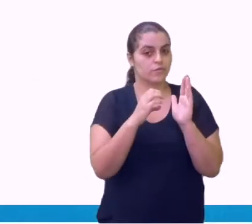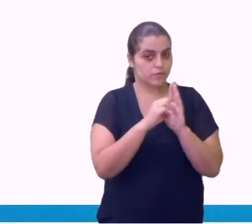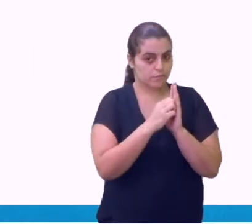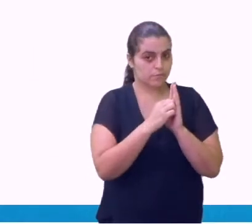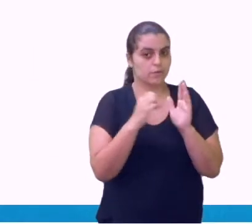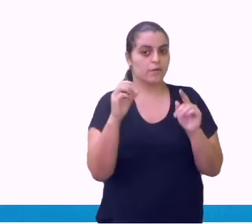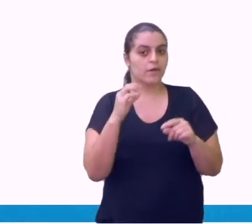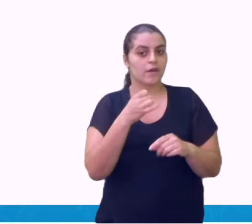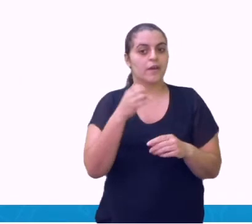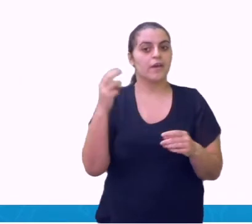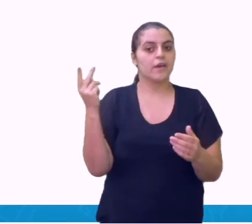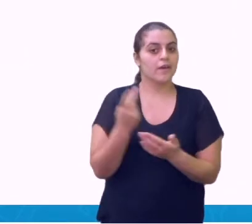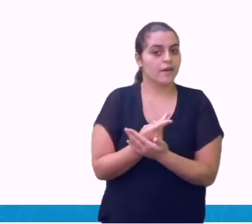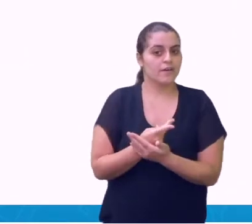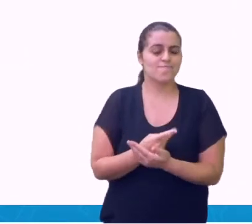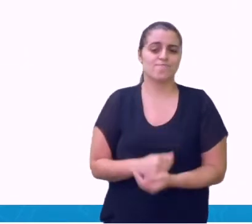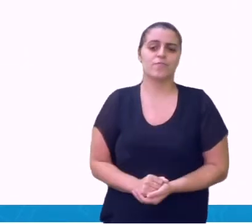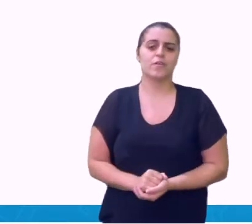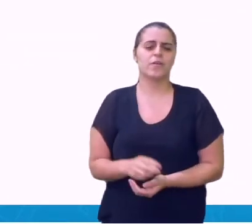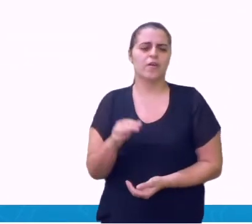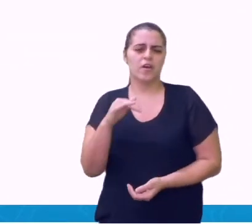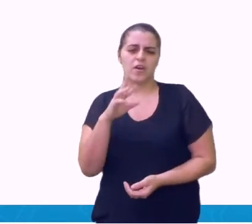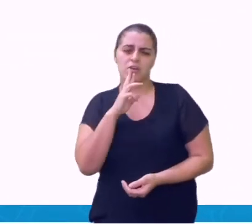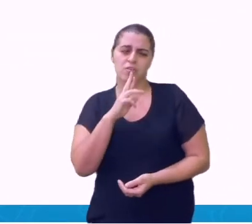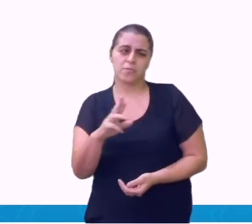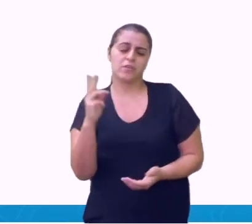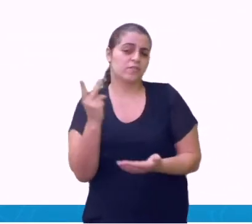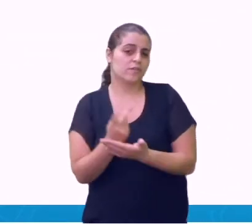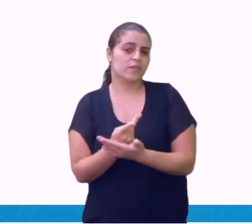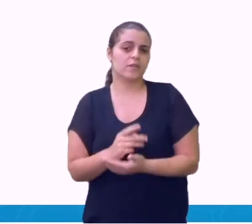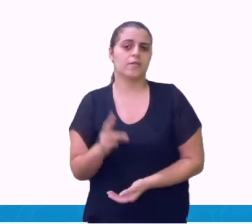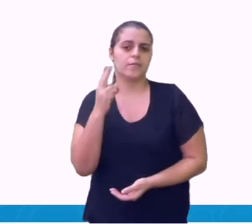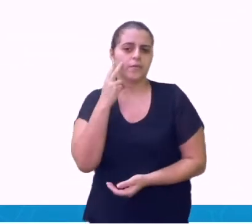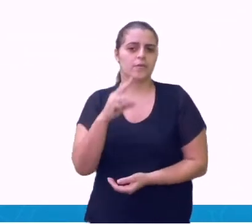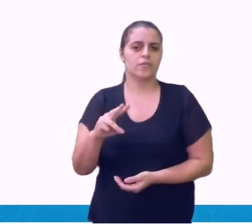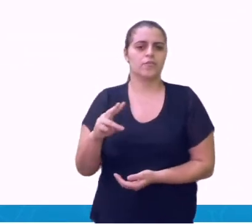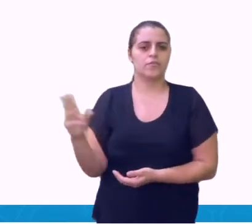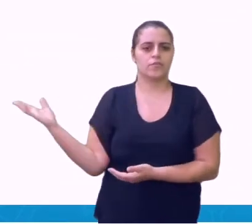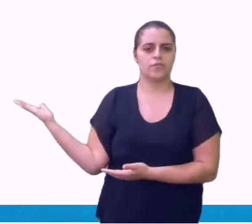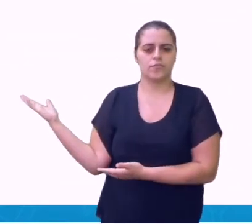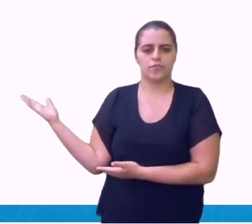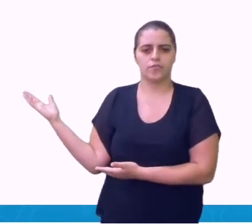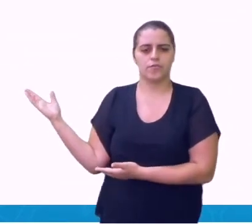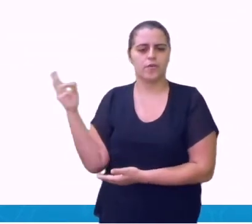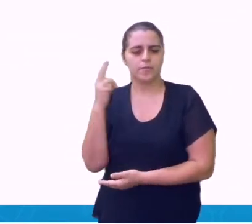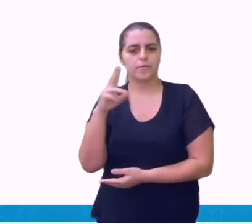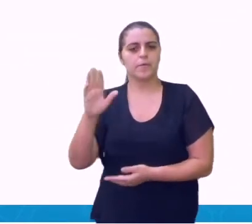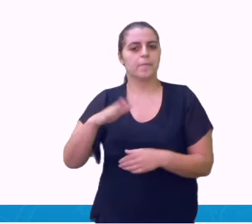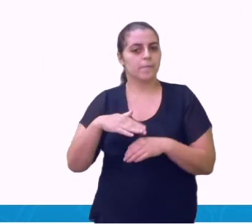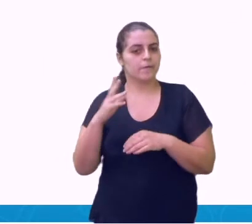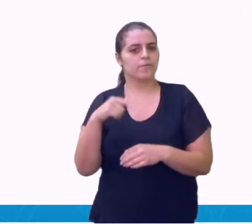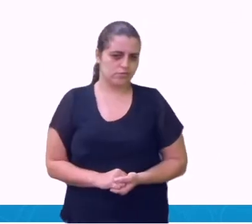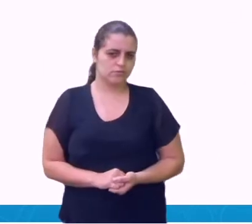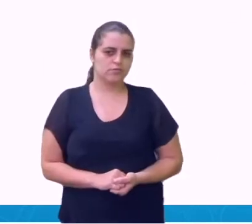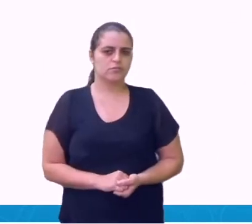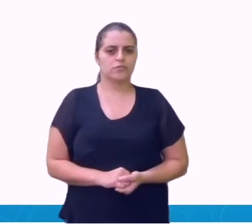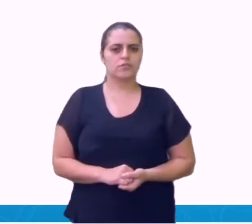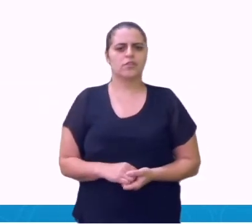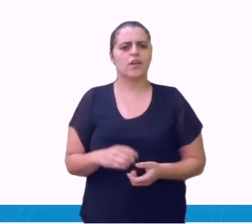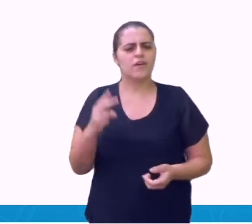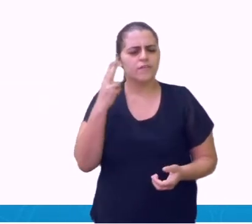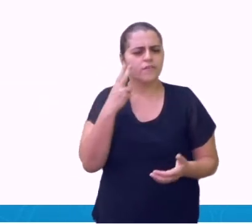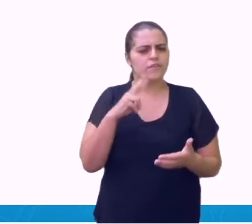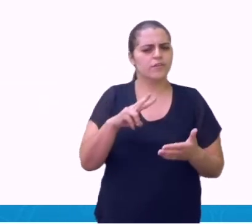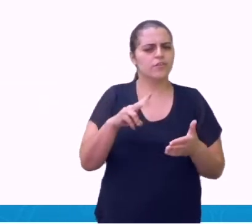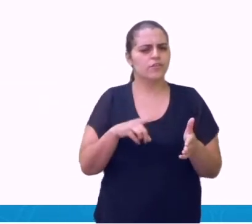sua conta vai dar errada. A sua resposta vai estar errada. Vamos analisar mais um?